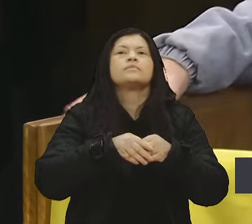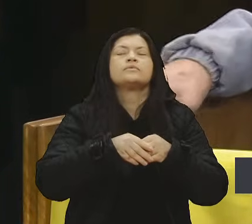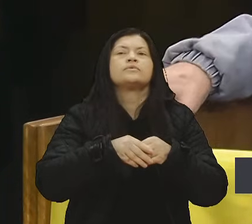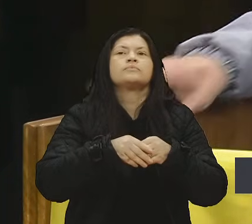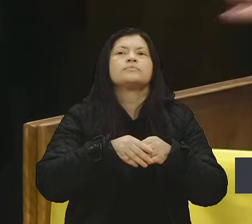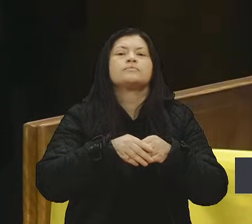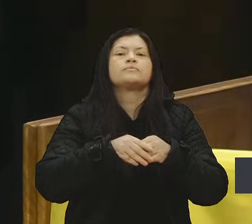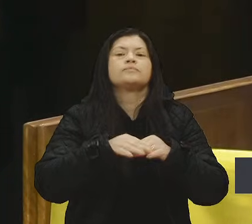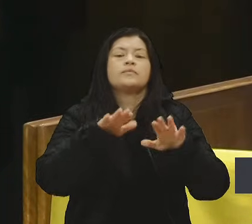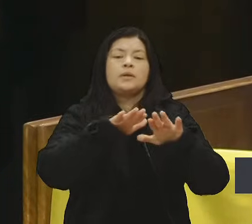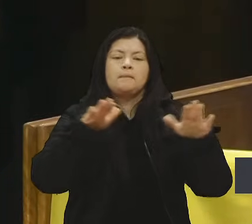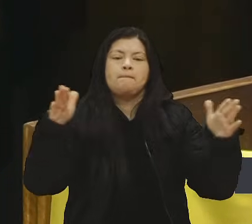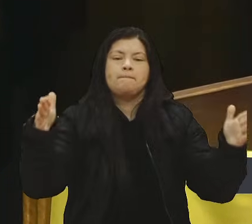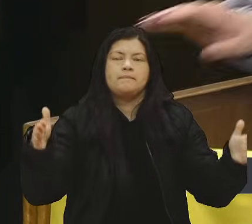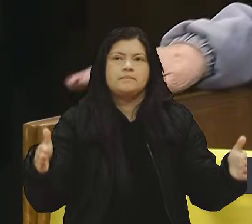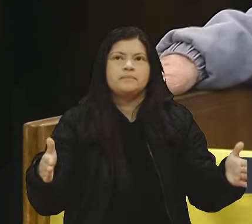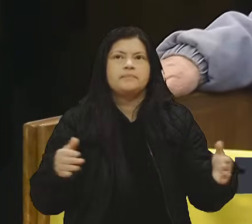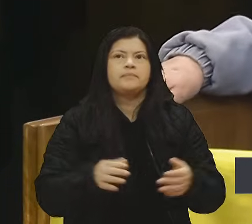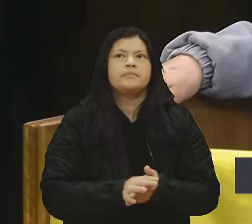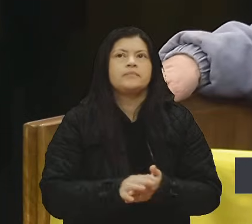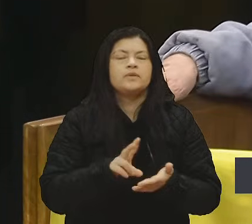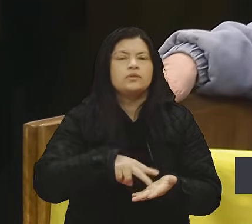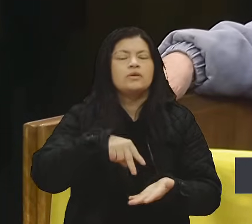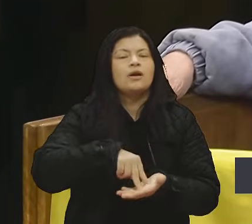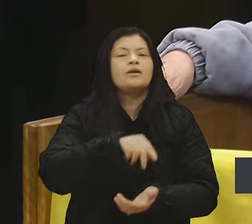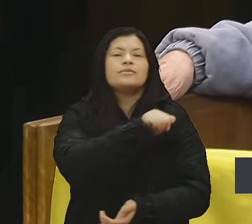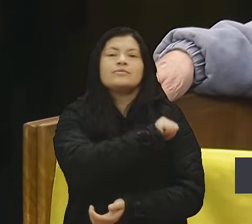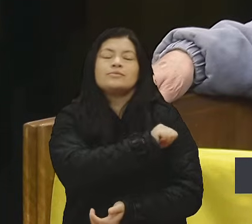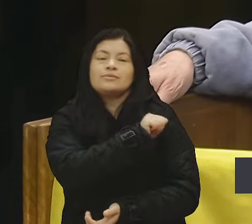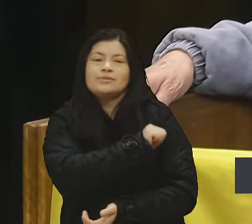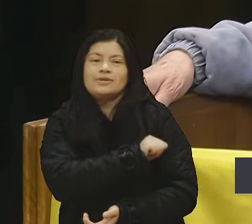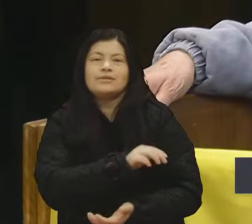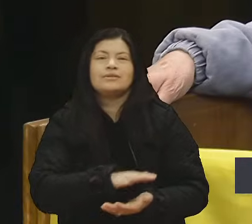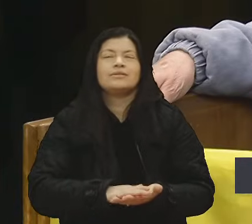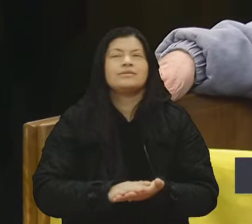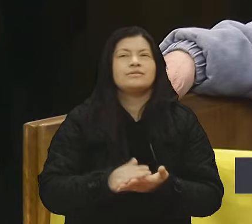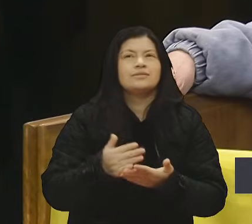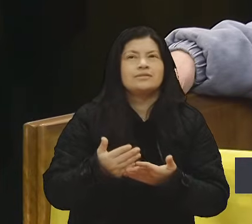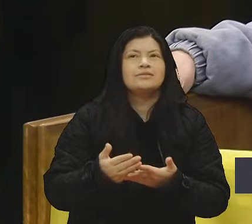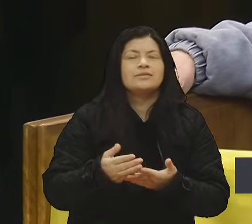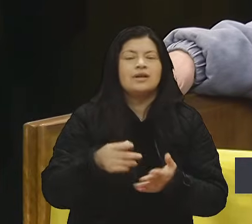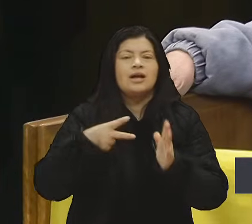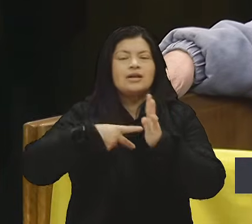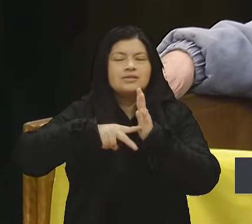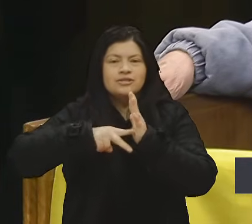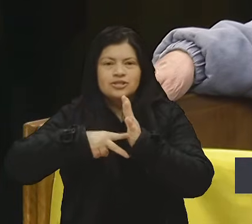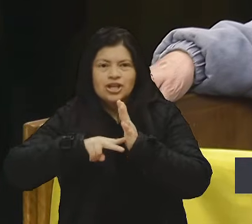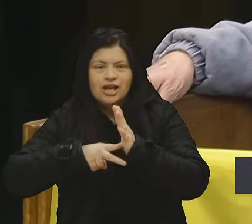a mesa, os estudantes, meus colegas, a direção do meu sindicato.